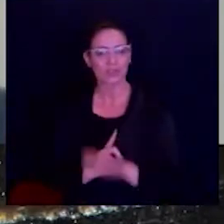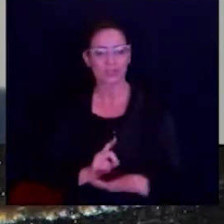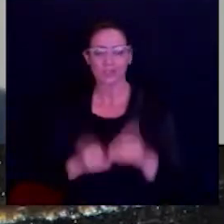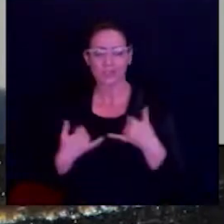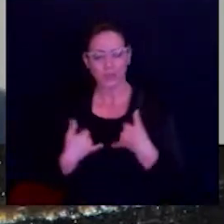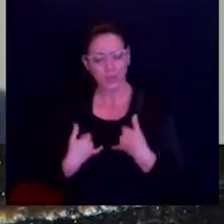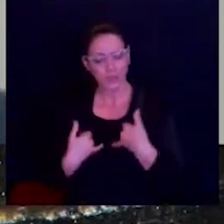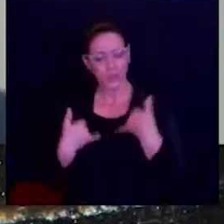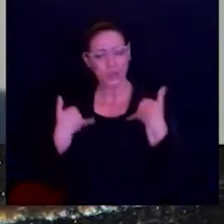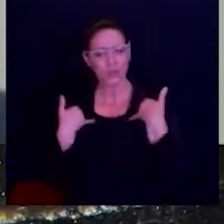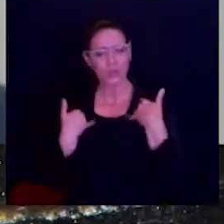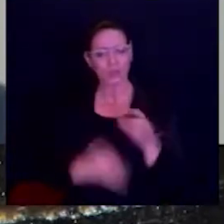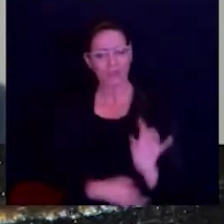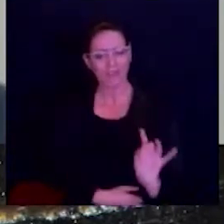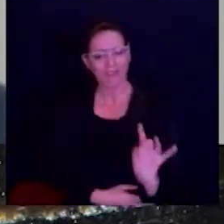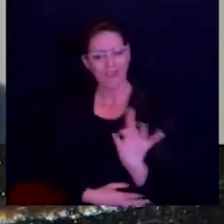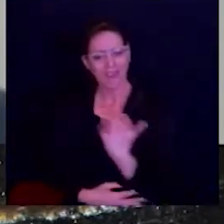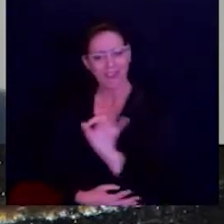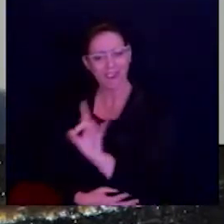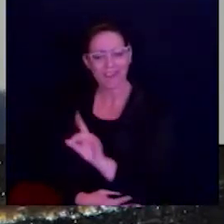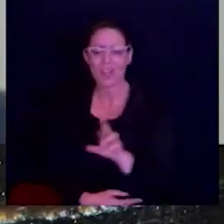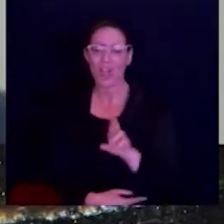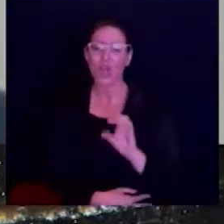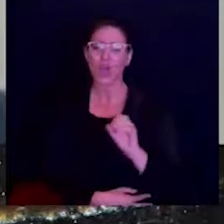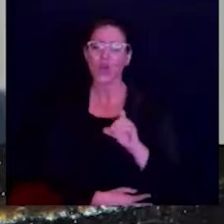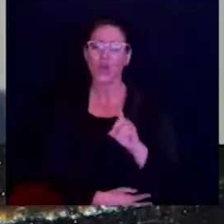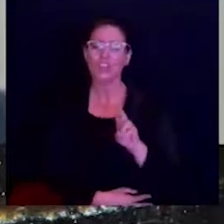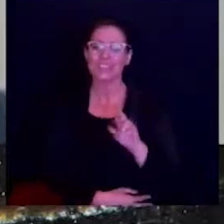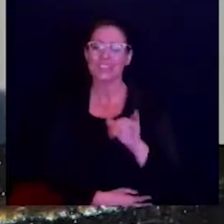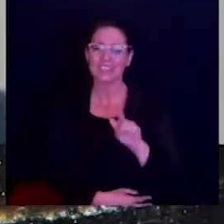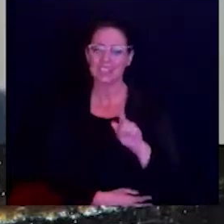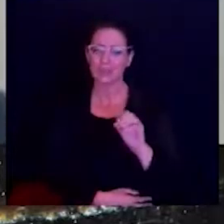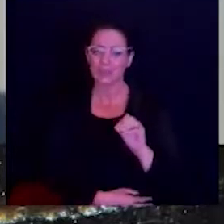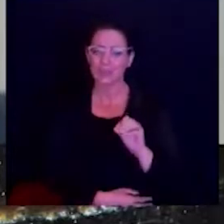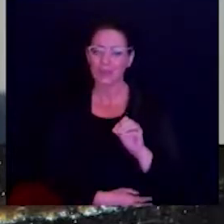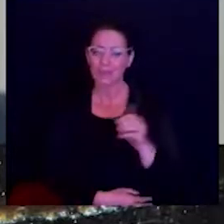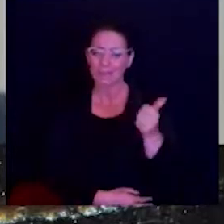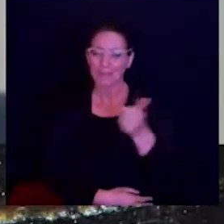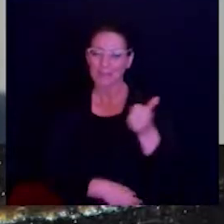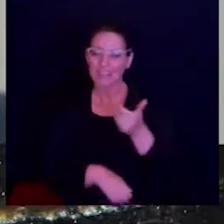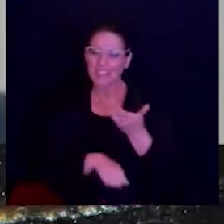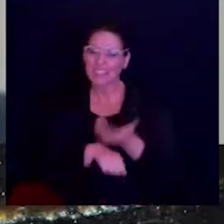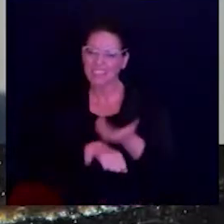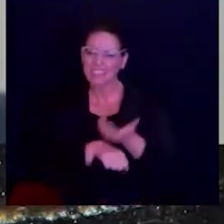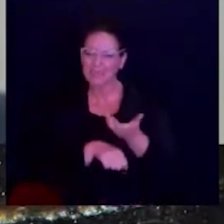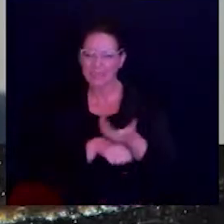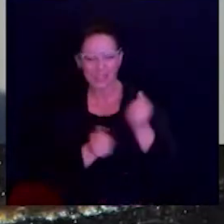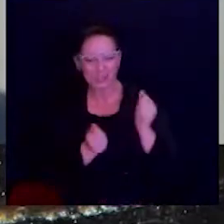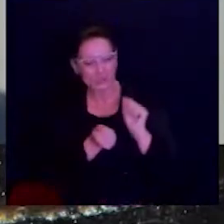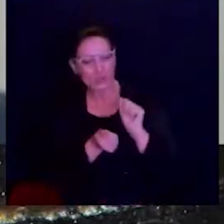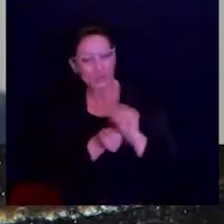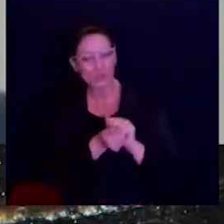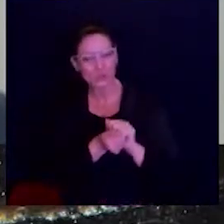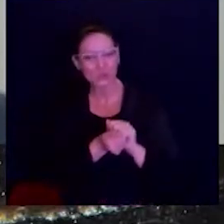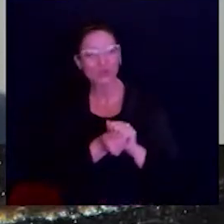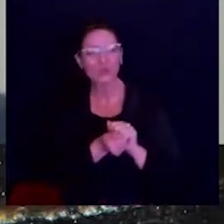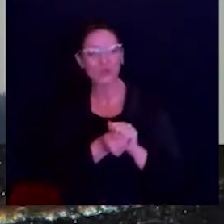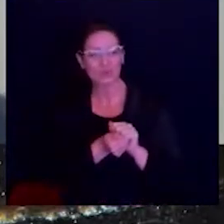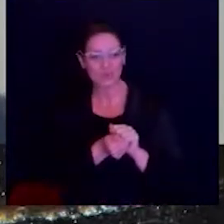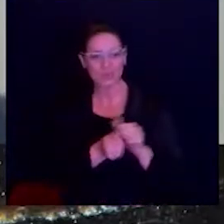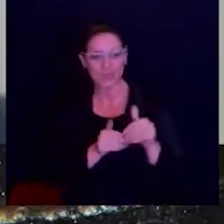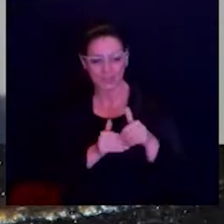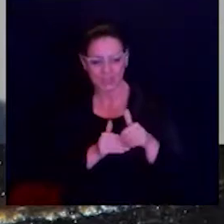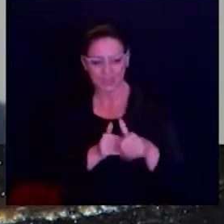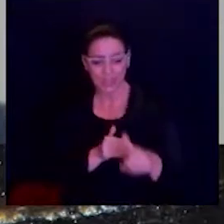de cada um de vocês. Do Rodrigo, que foi meu aluno desde a primeira disciplina do curso. O Rodrigo cursou parte da graduação dele